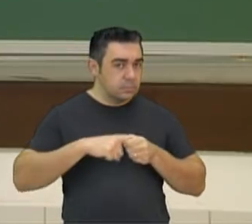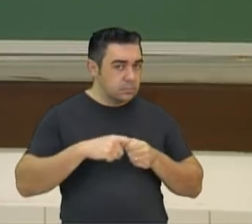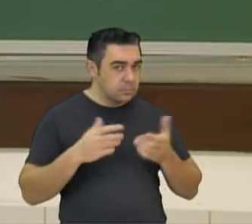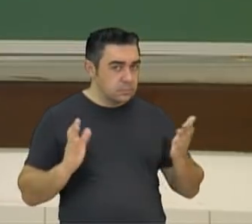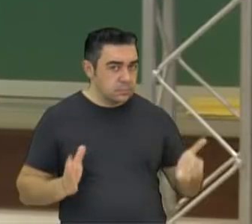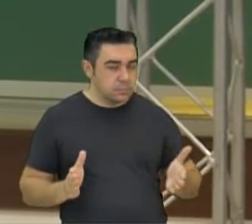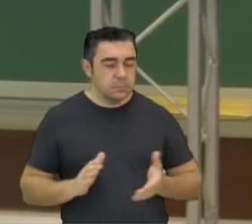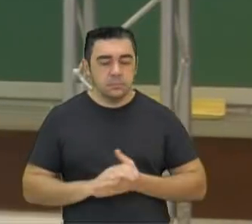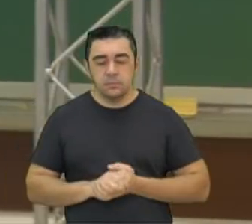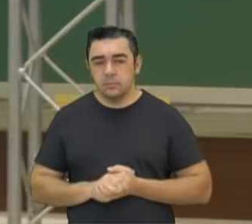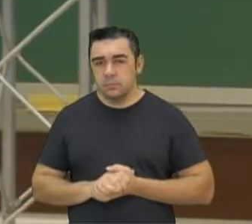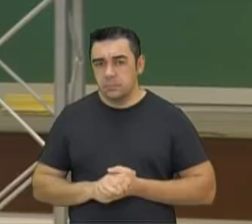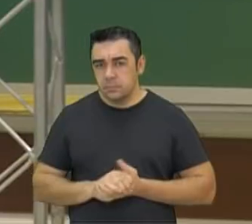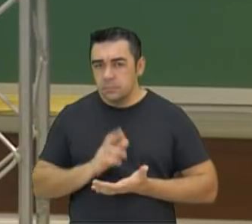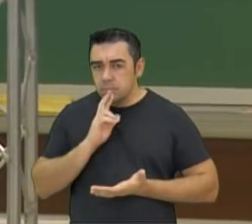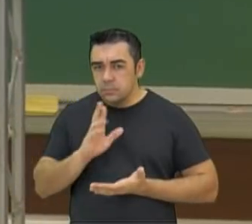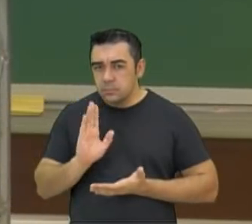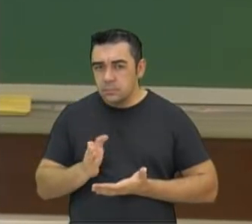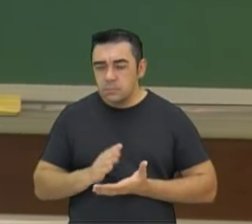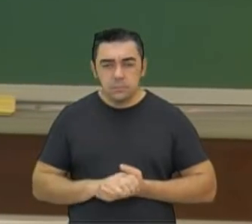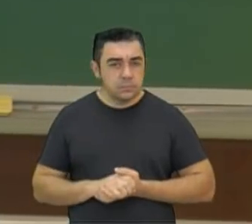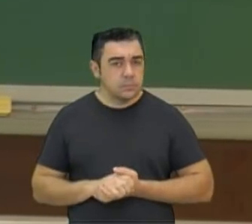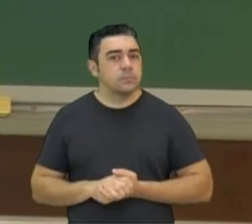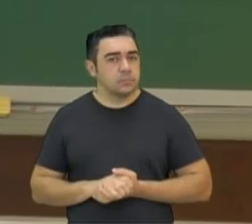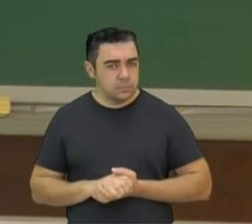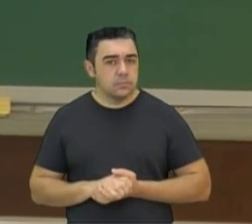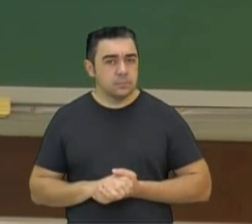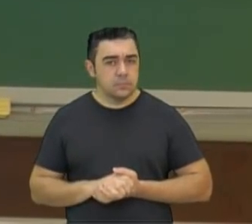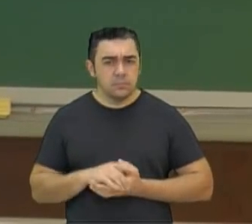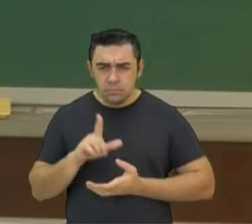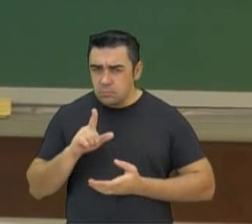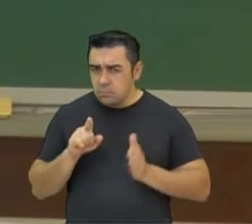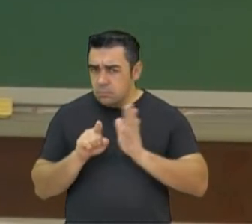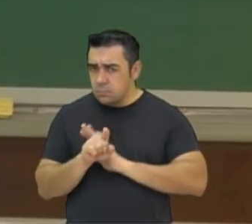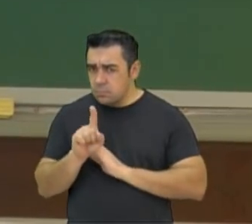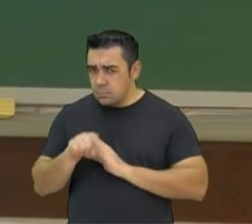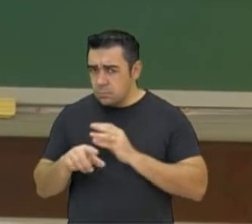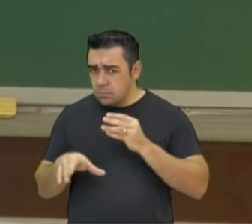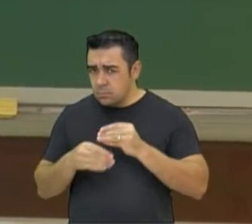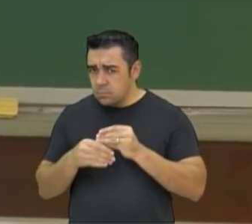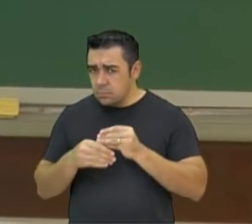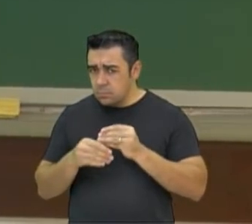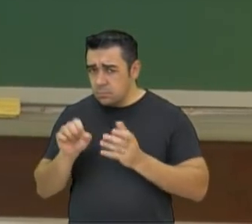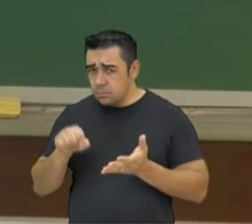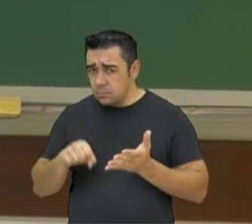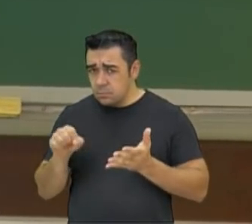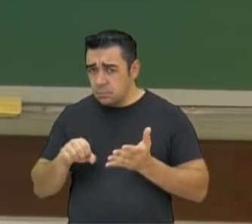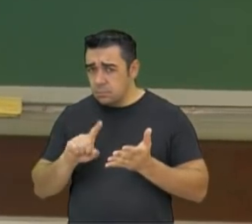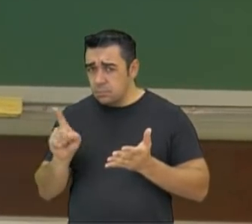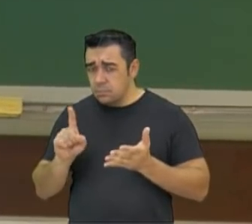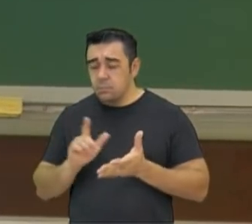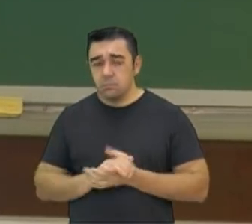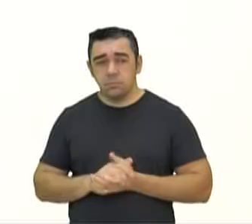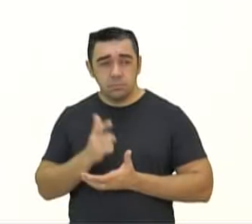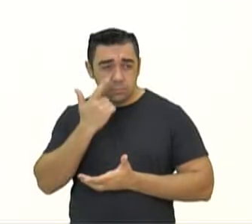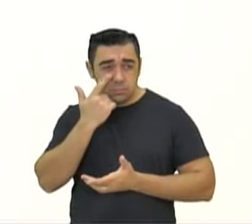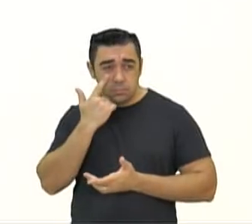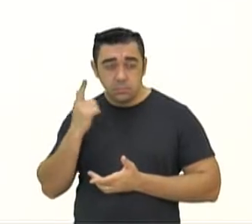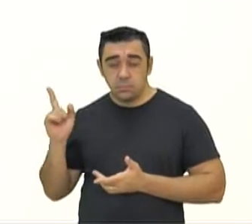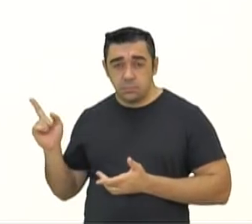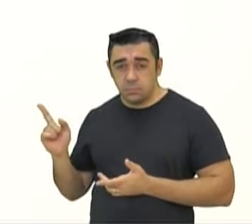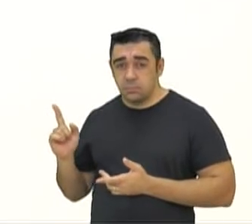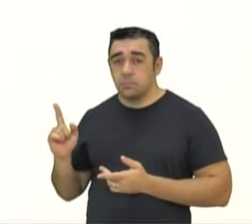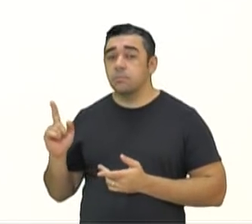Colocamos. E aí, resolveram? Esses binômios são complementares ou não? Então, vejamos aqui.